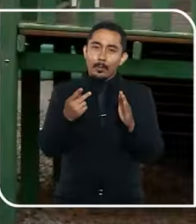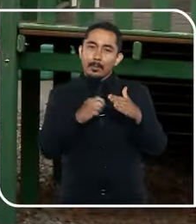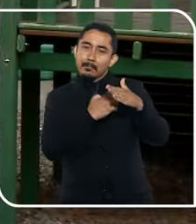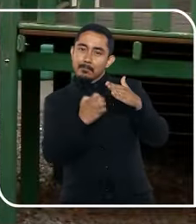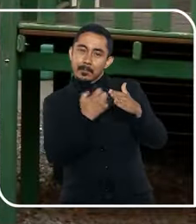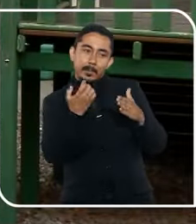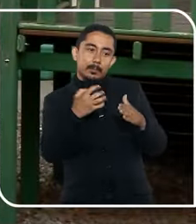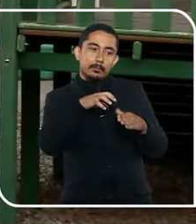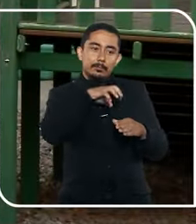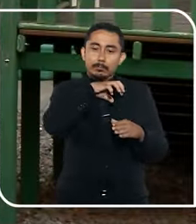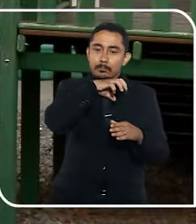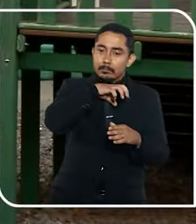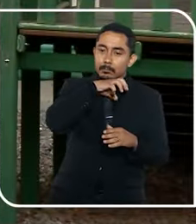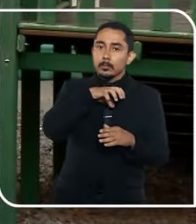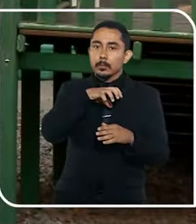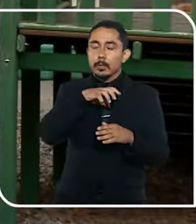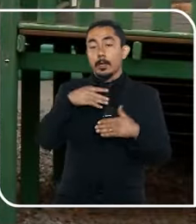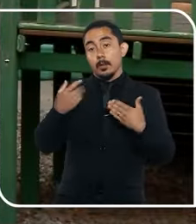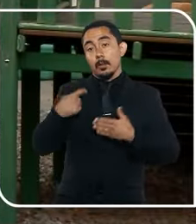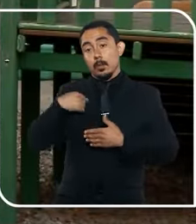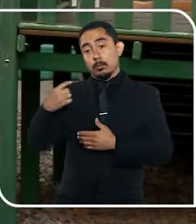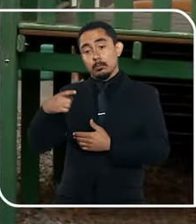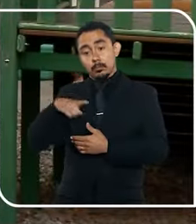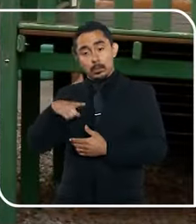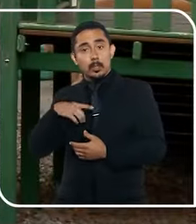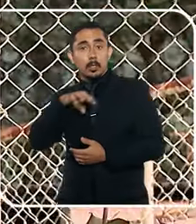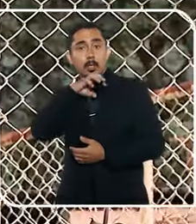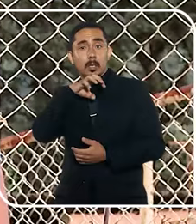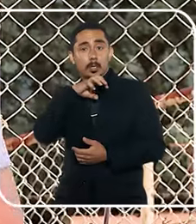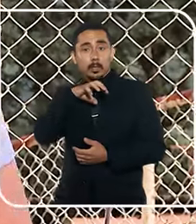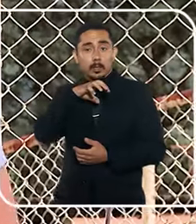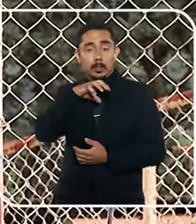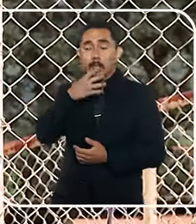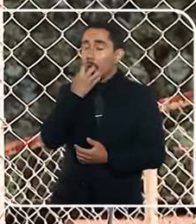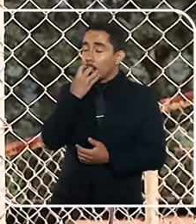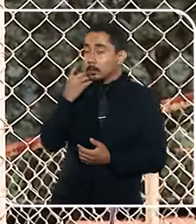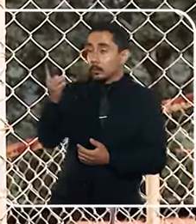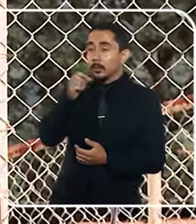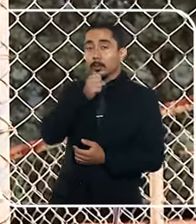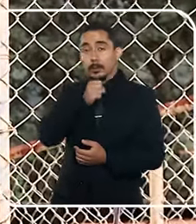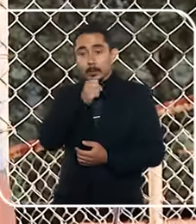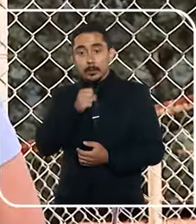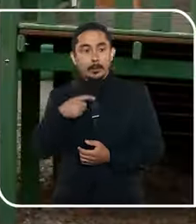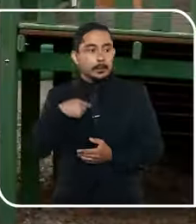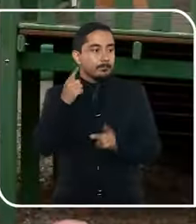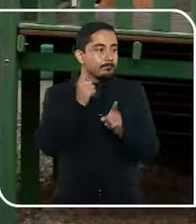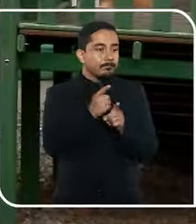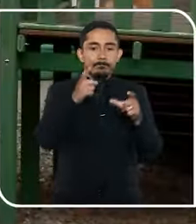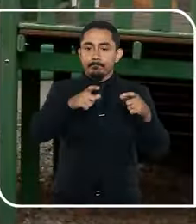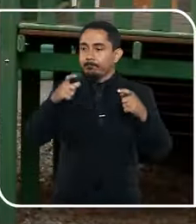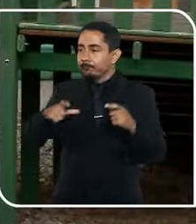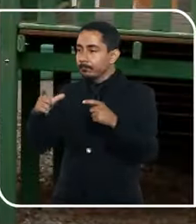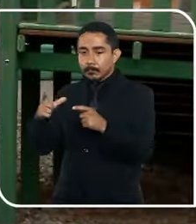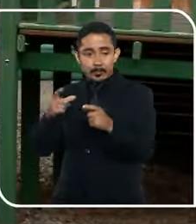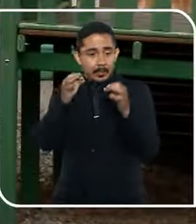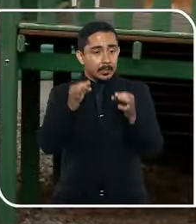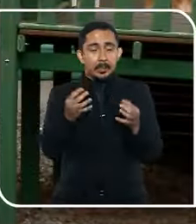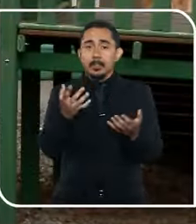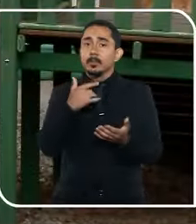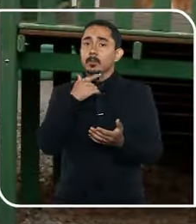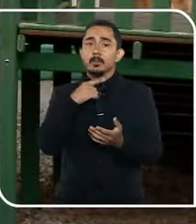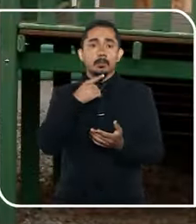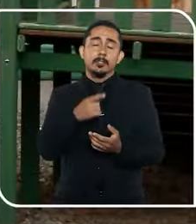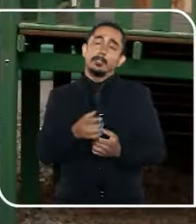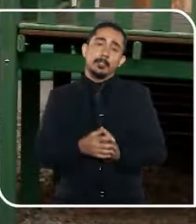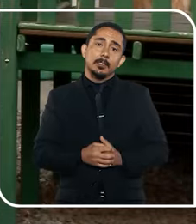precisei viajar. E eu tinha uma Yorkshire muito idosa e precisava de muitos cuidados específicos. E eu não achei um local ideal que